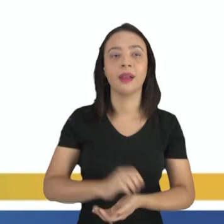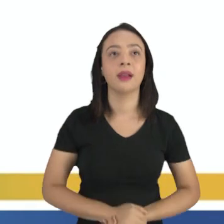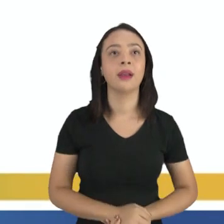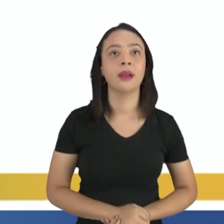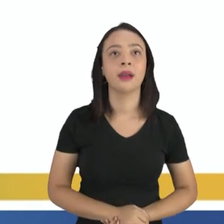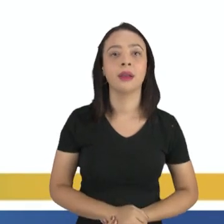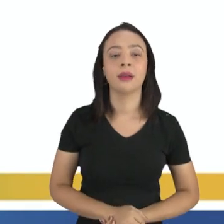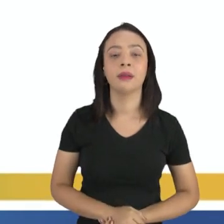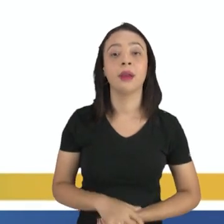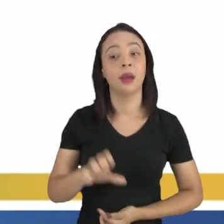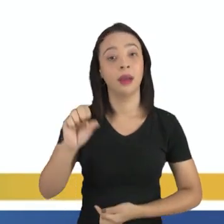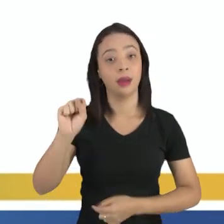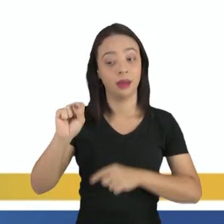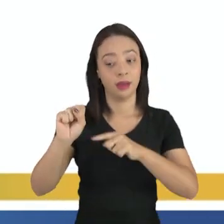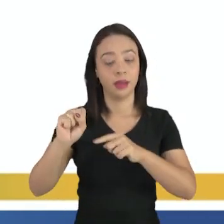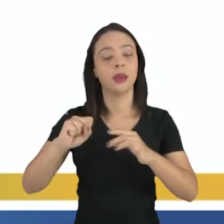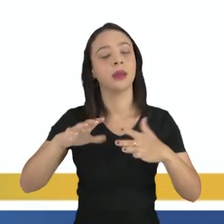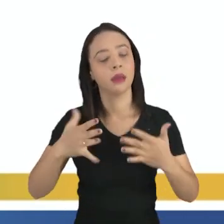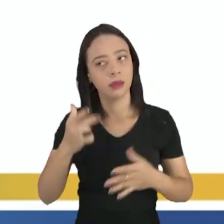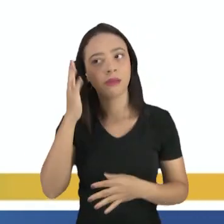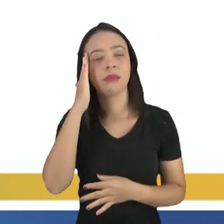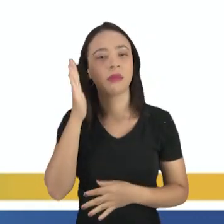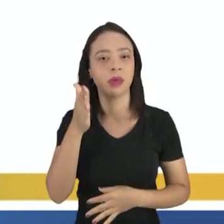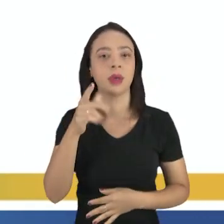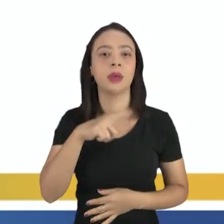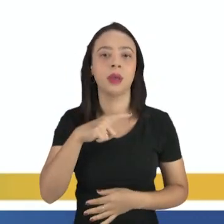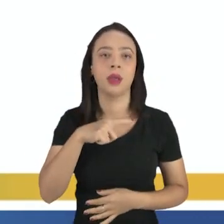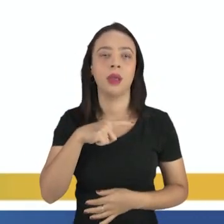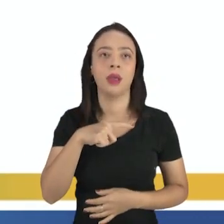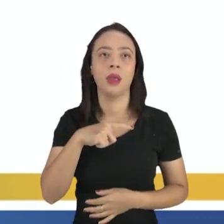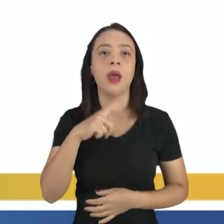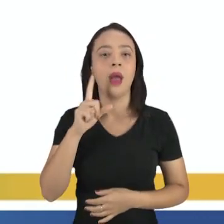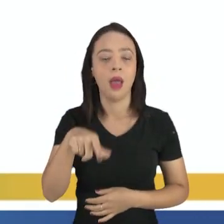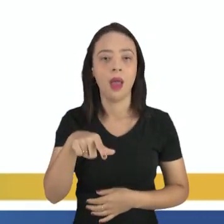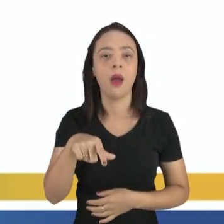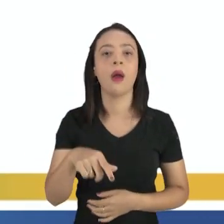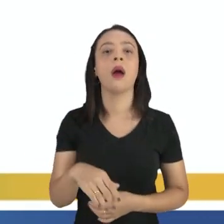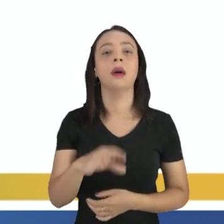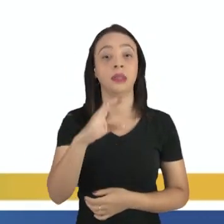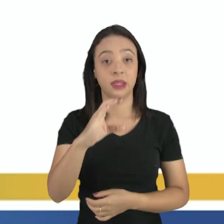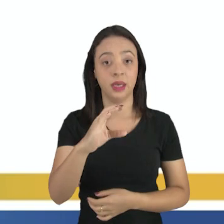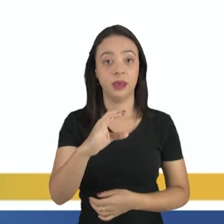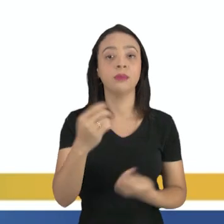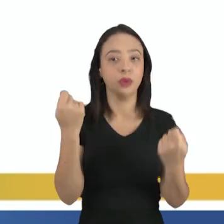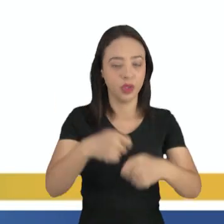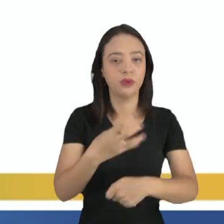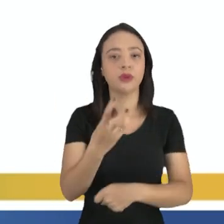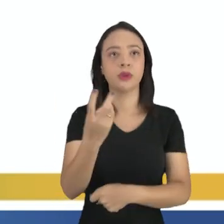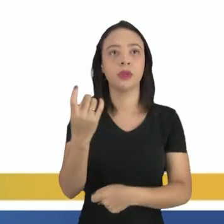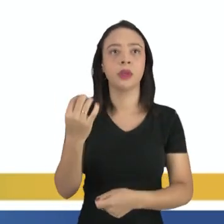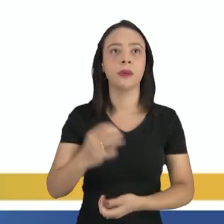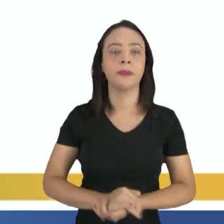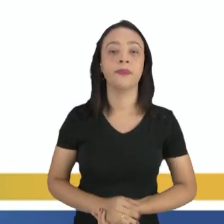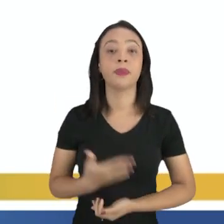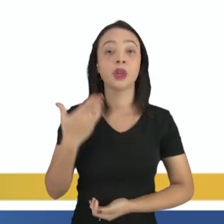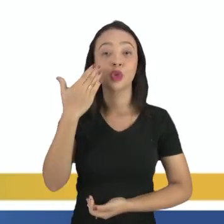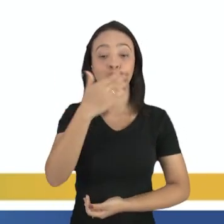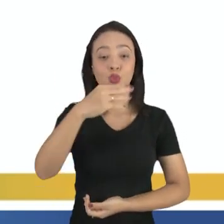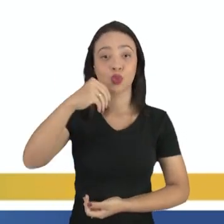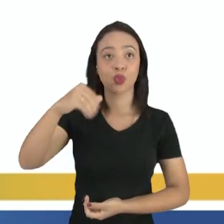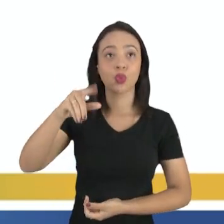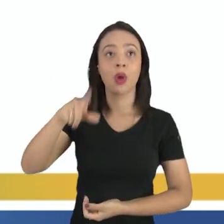Papayas já está com S no final, então eu já sei que se tem plural, ele é contável. Sugar, açúcar, é